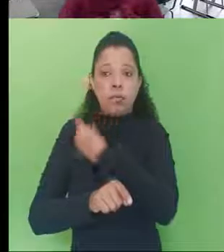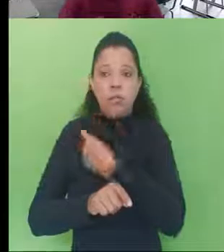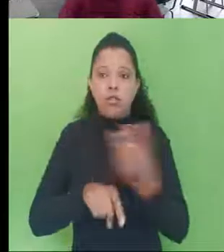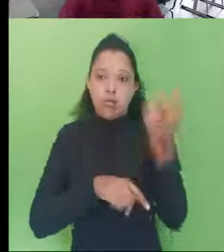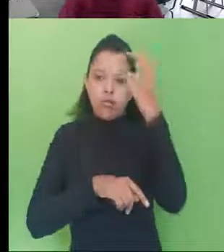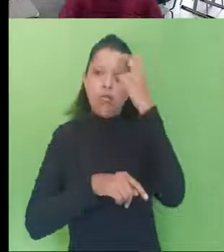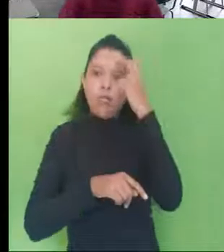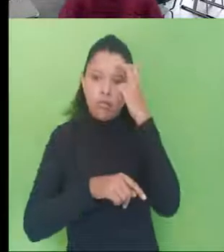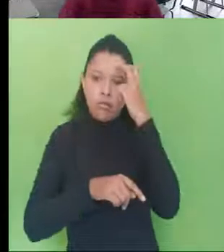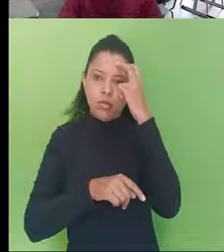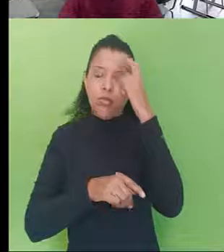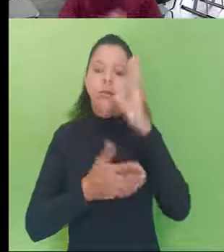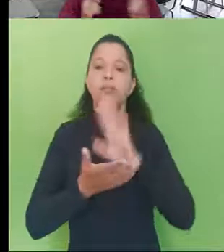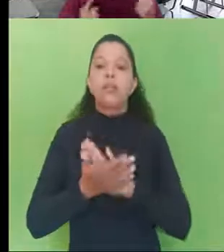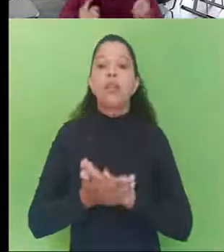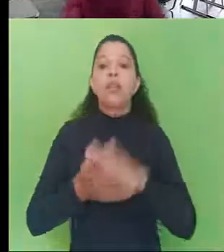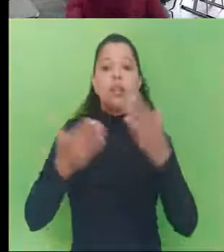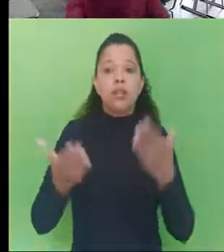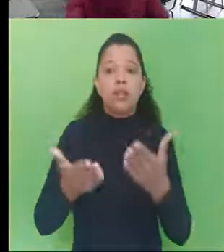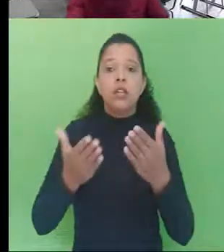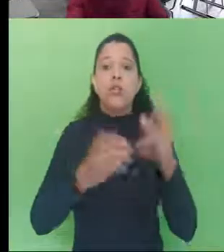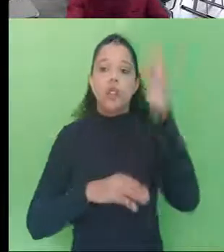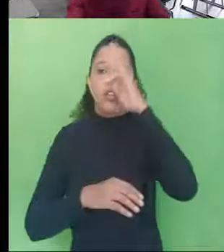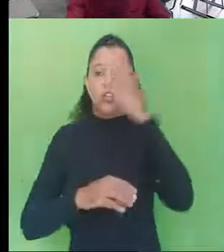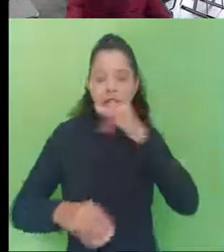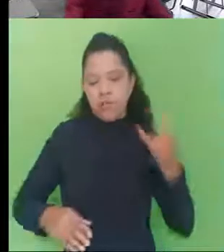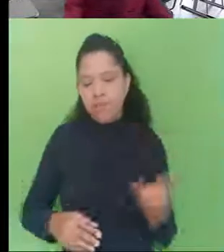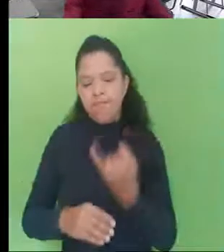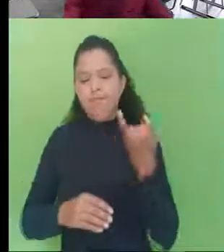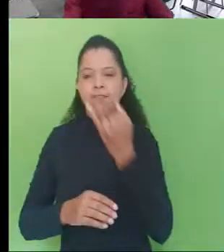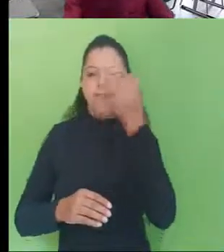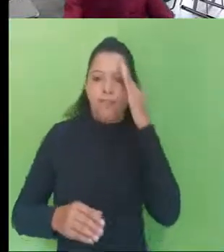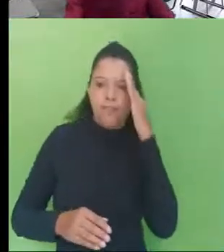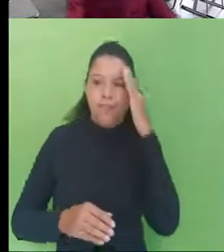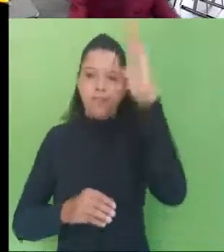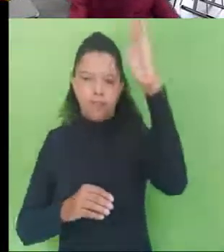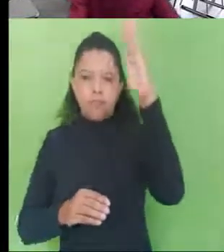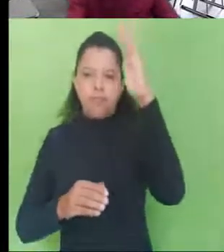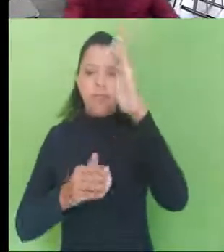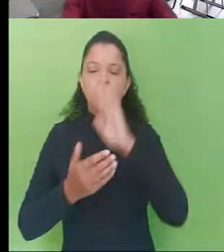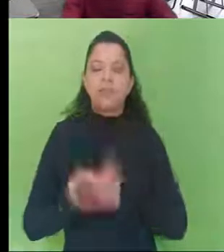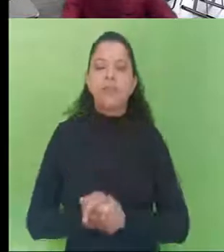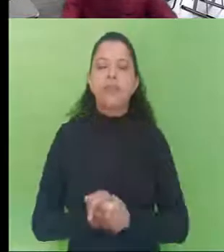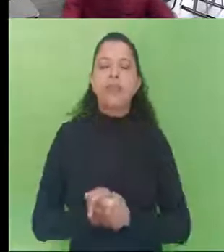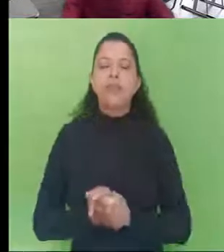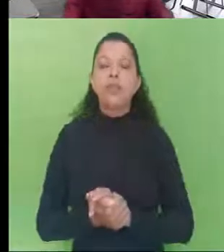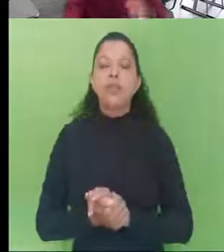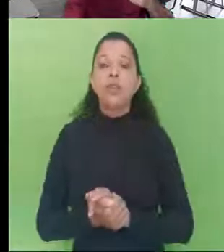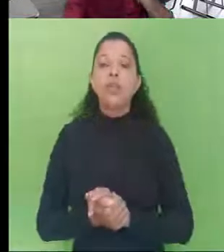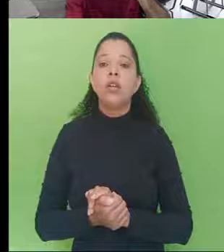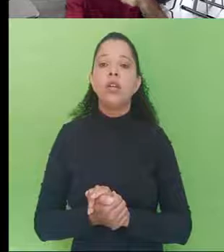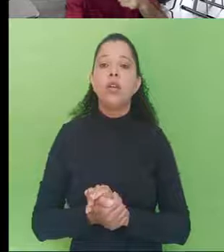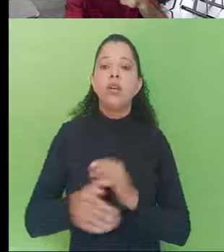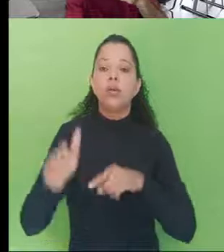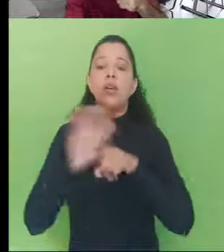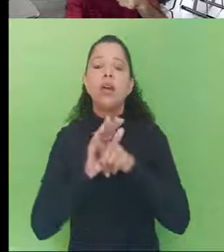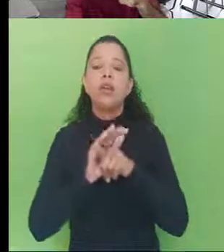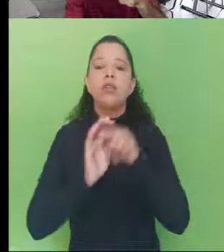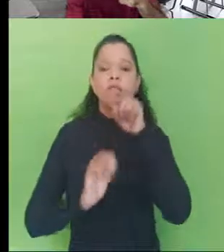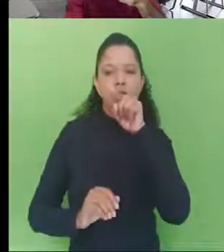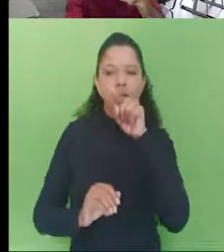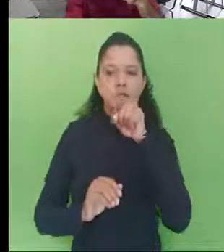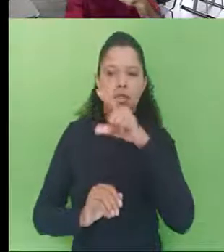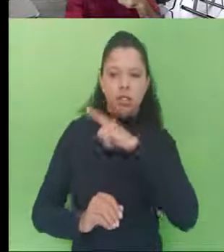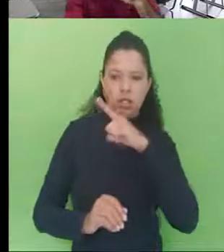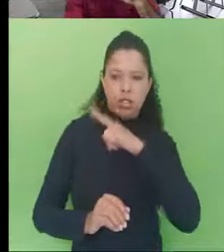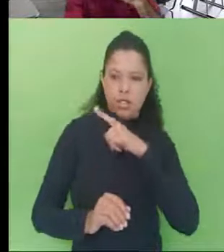é sim muito importante, ok? E eu pergunto para você, você